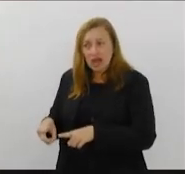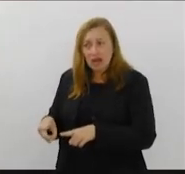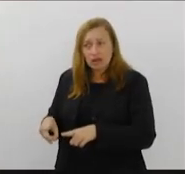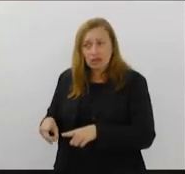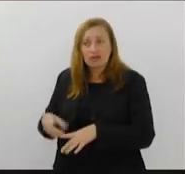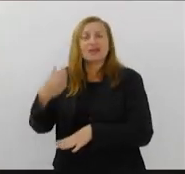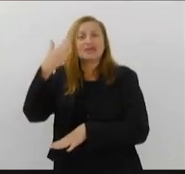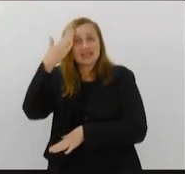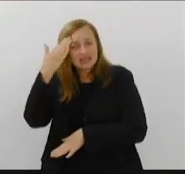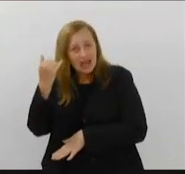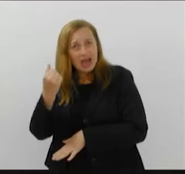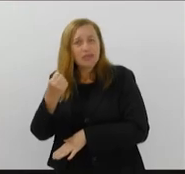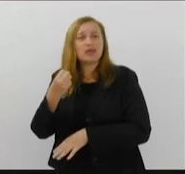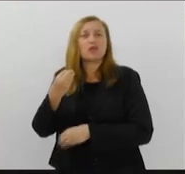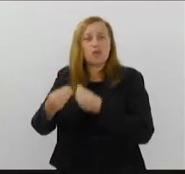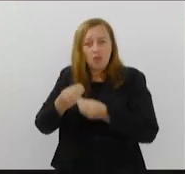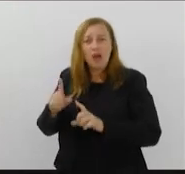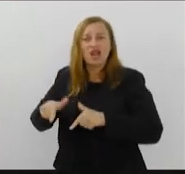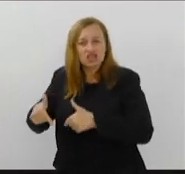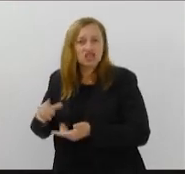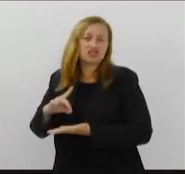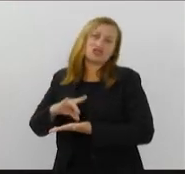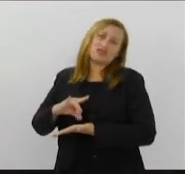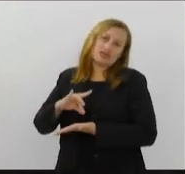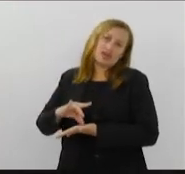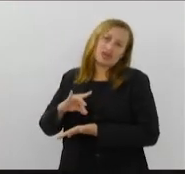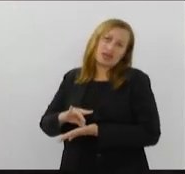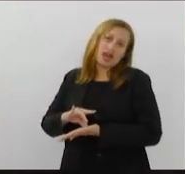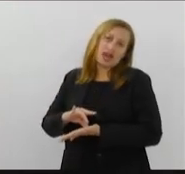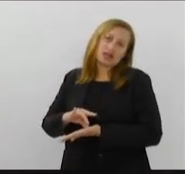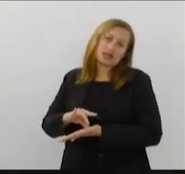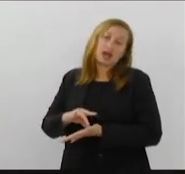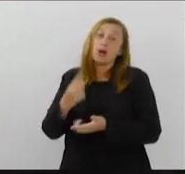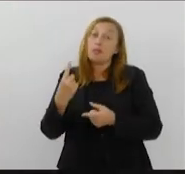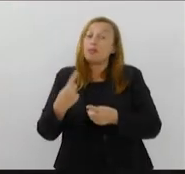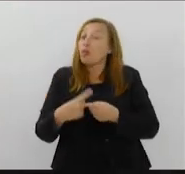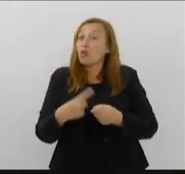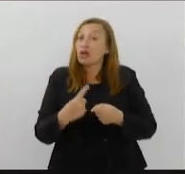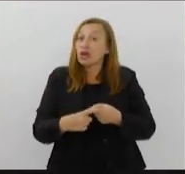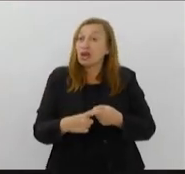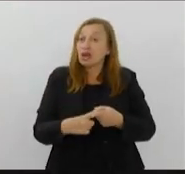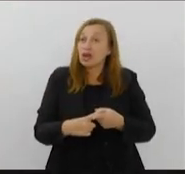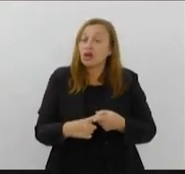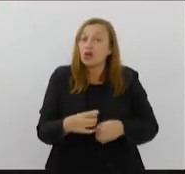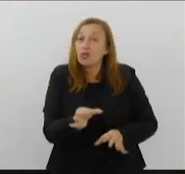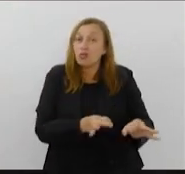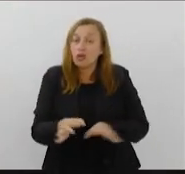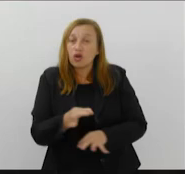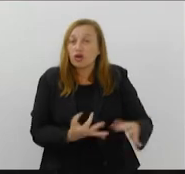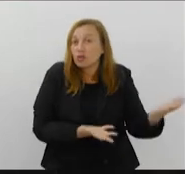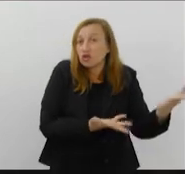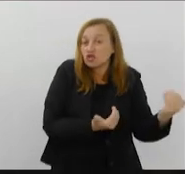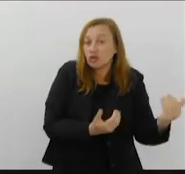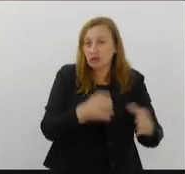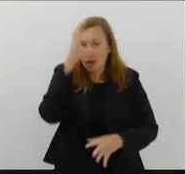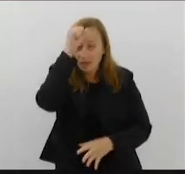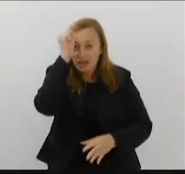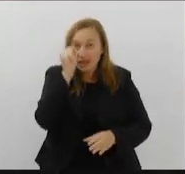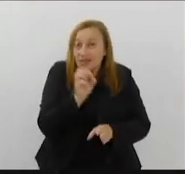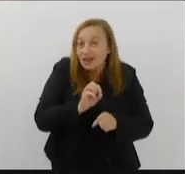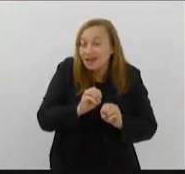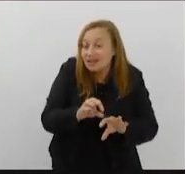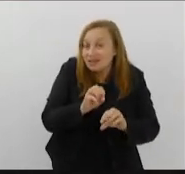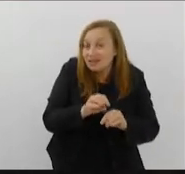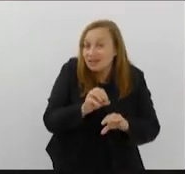são essas questões que a gente traz. Eu trouxe duas aqui, tem muitas outras, não tenho tempo aqui, mas a gente começou a estruturar e coordenar o nosso programa para resolver